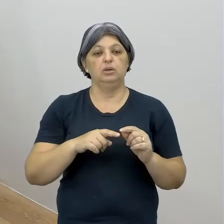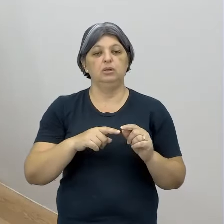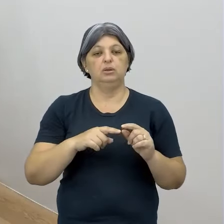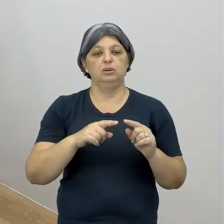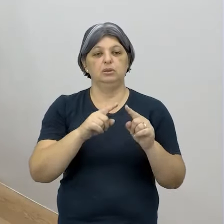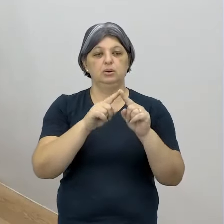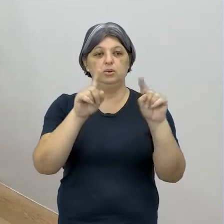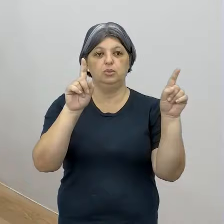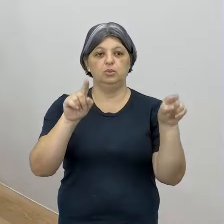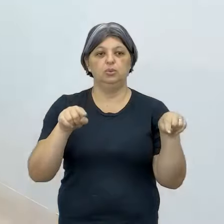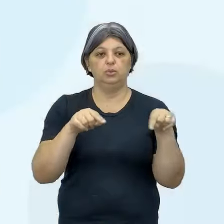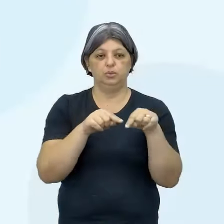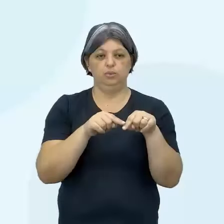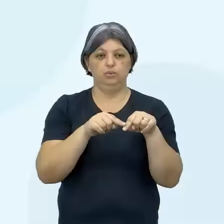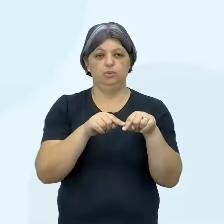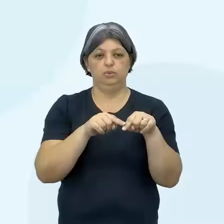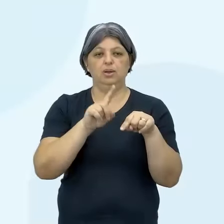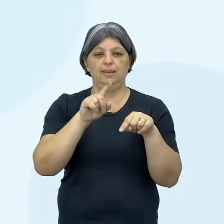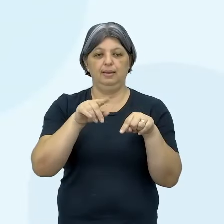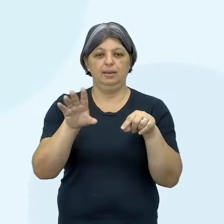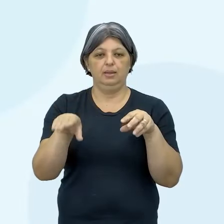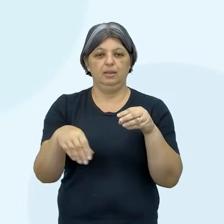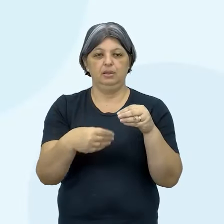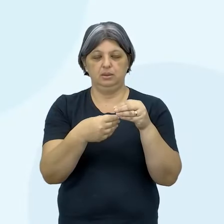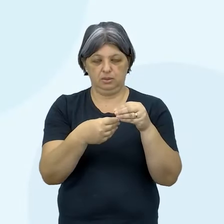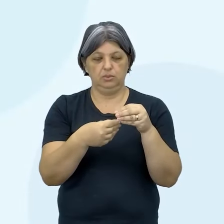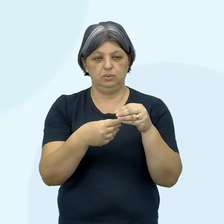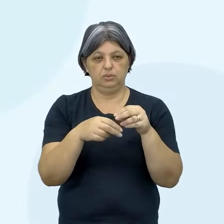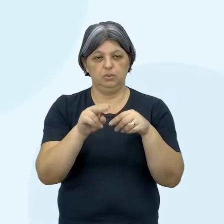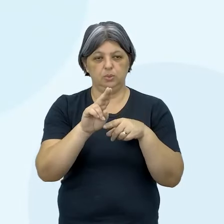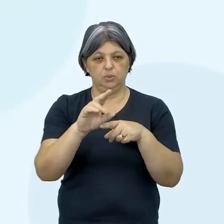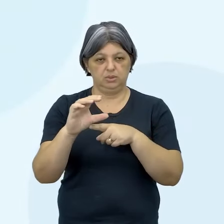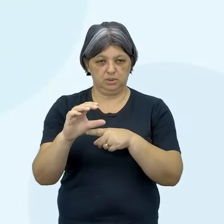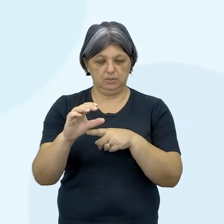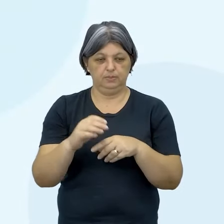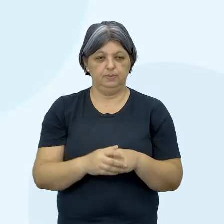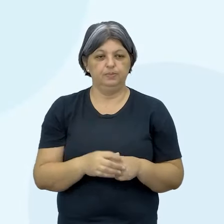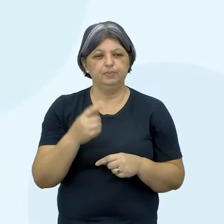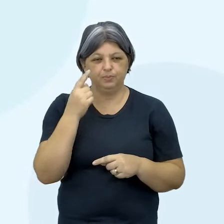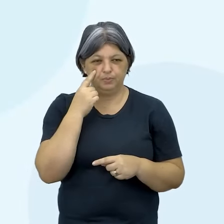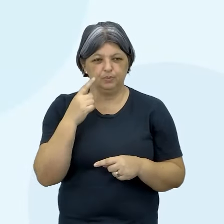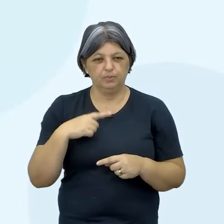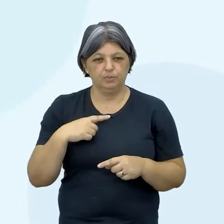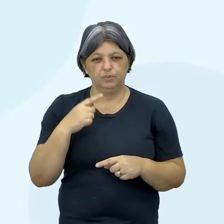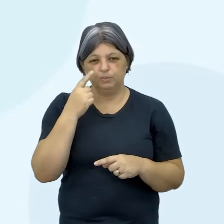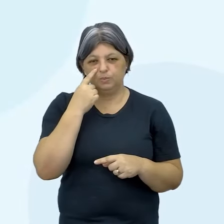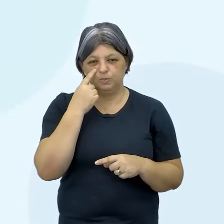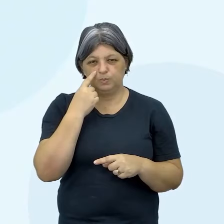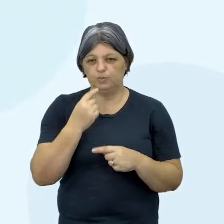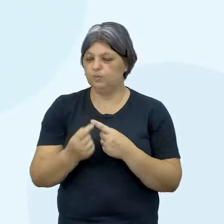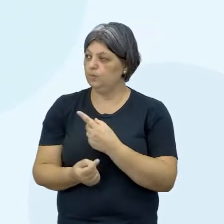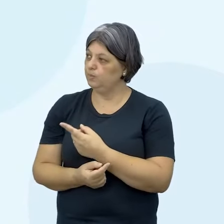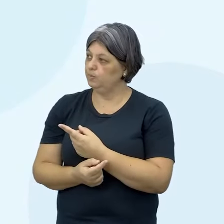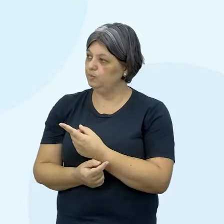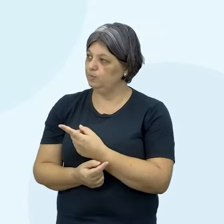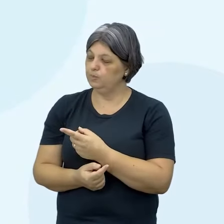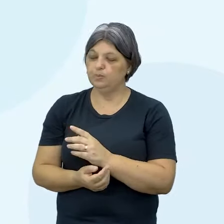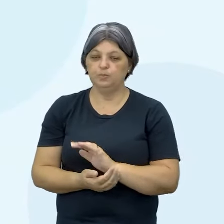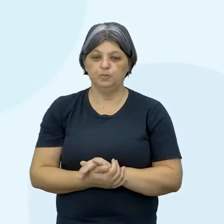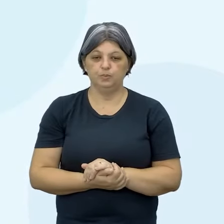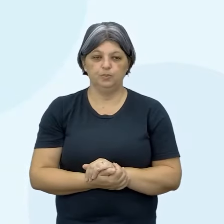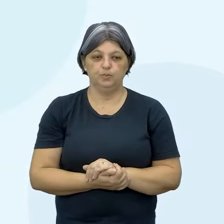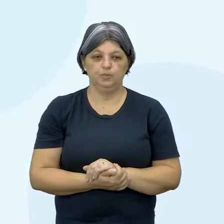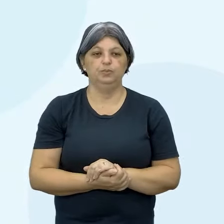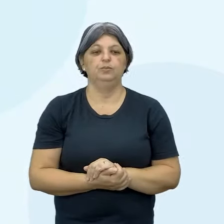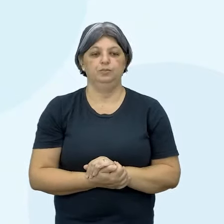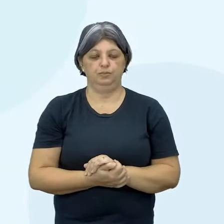chama quadro integrador, né, da unidade curricular. Então, no caso aqui, a gente está vendo aí o quadro integrador da unidade